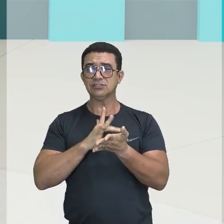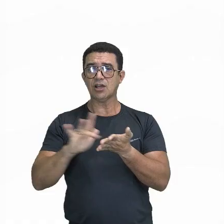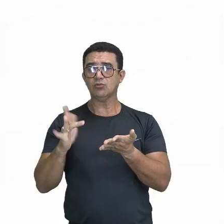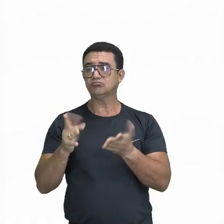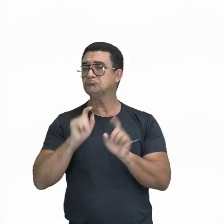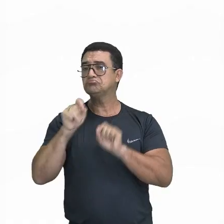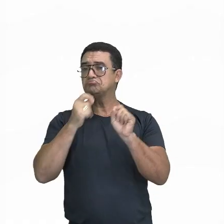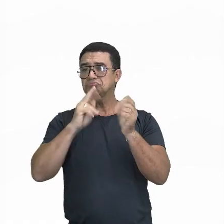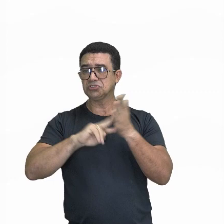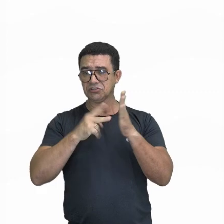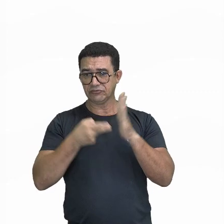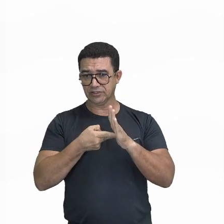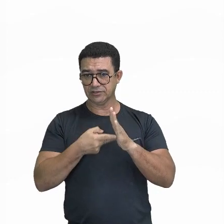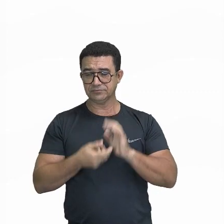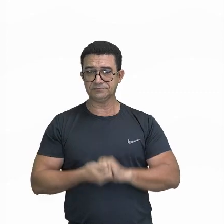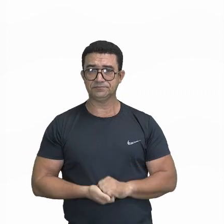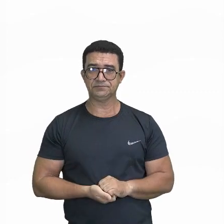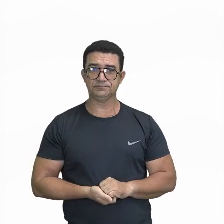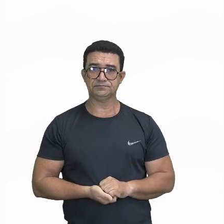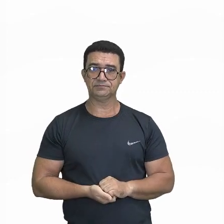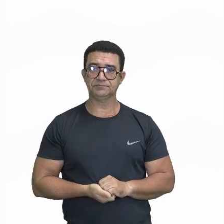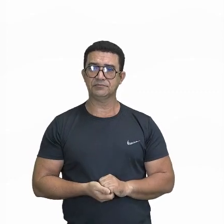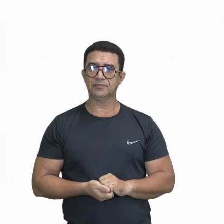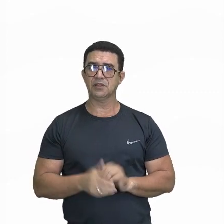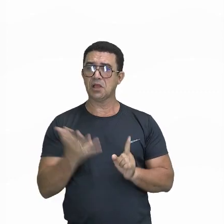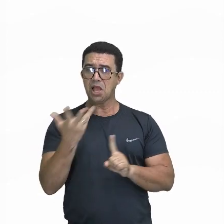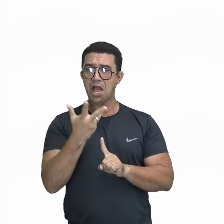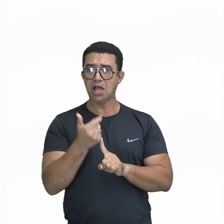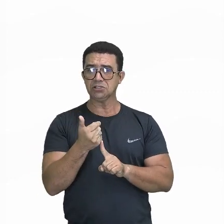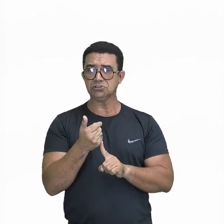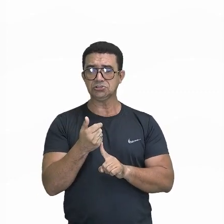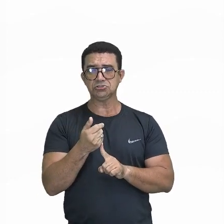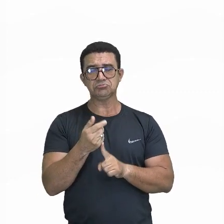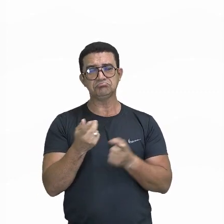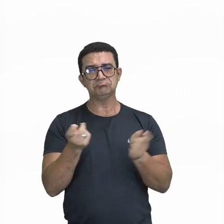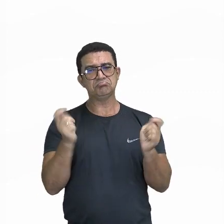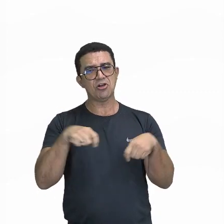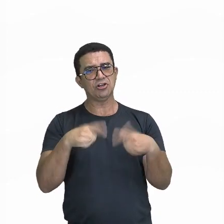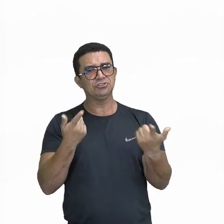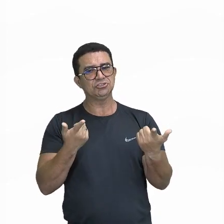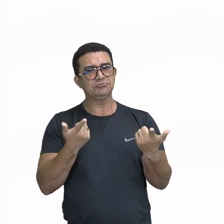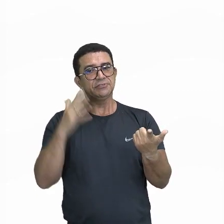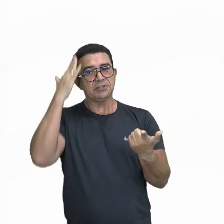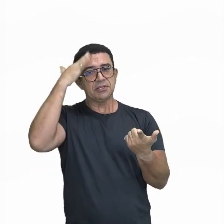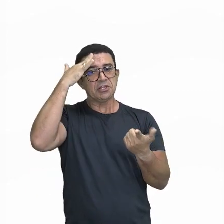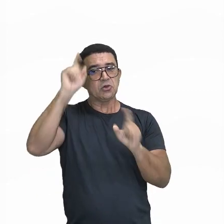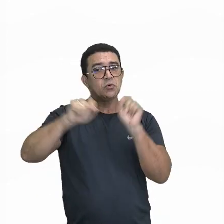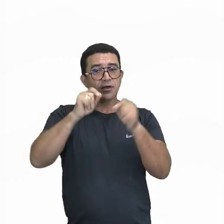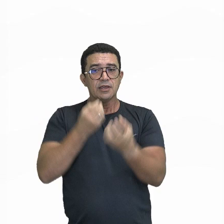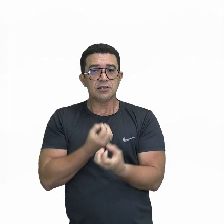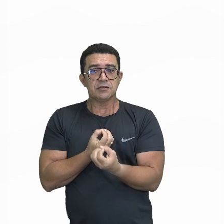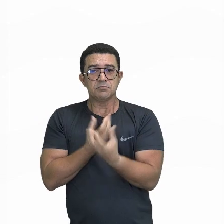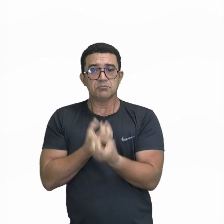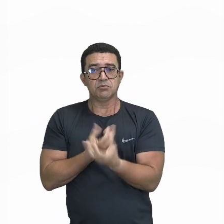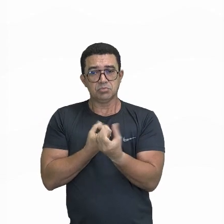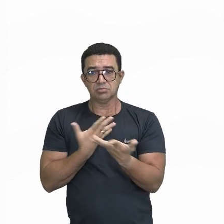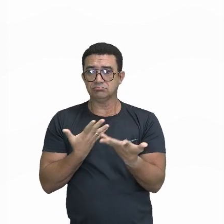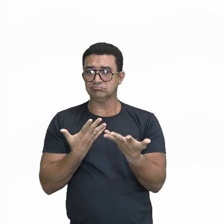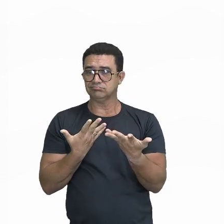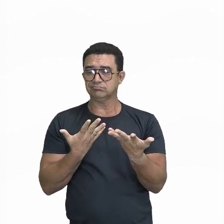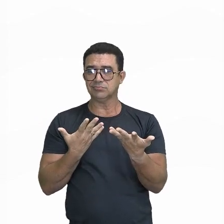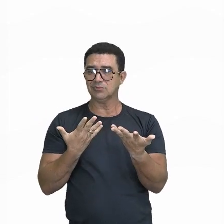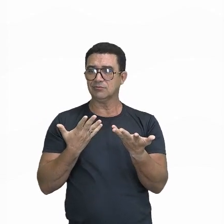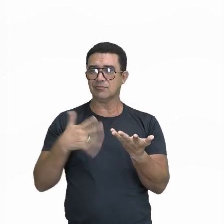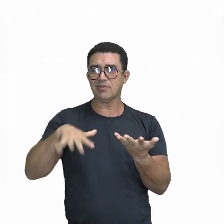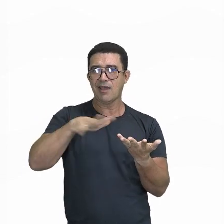digital? Bem, a arte ela pode ser entendida como aquela que é produzida num ambiente gráfico